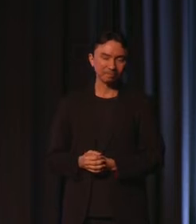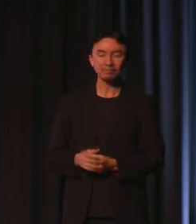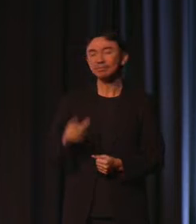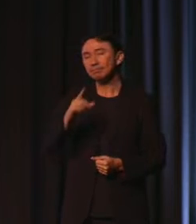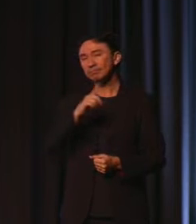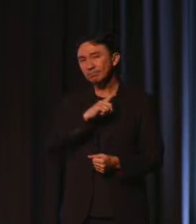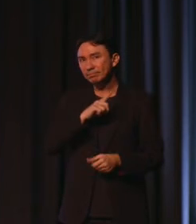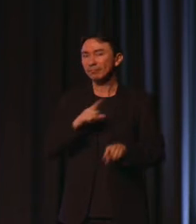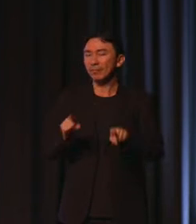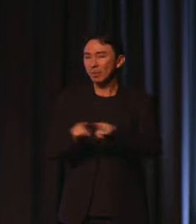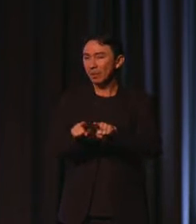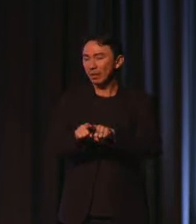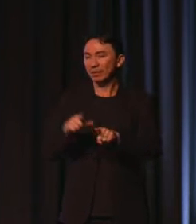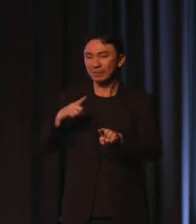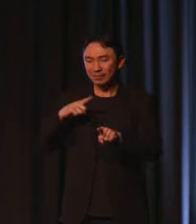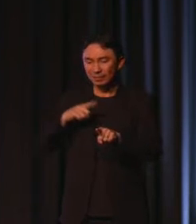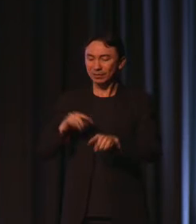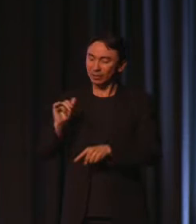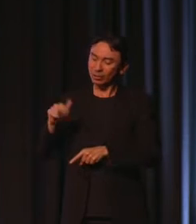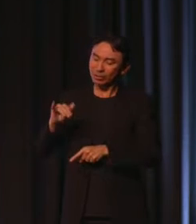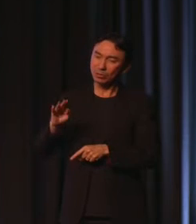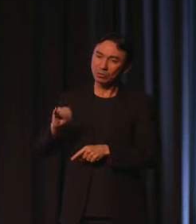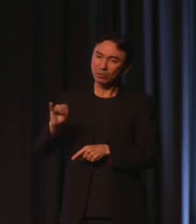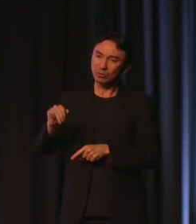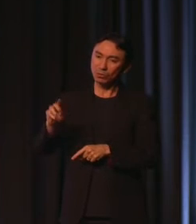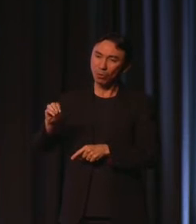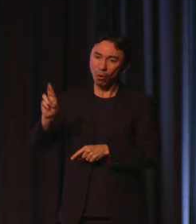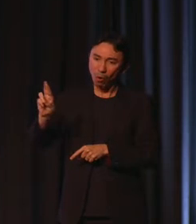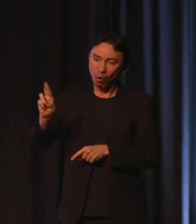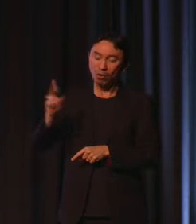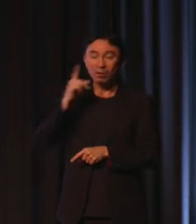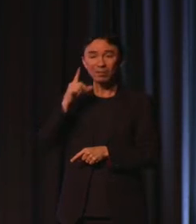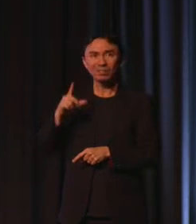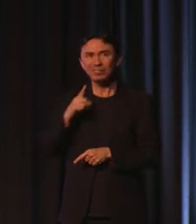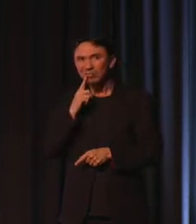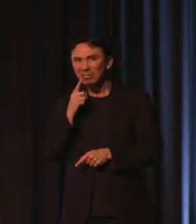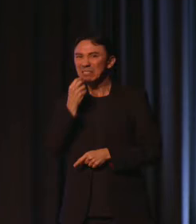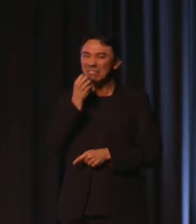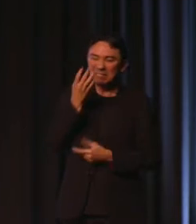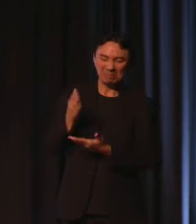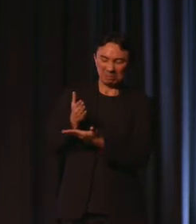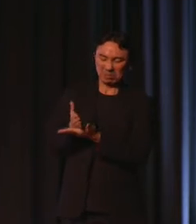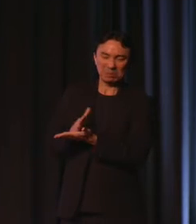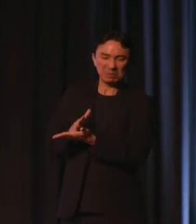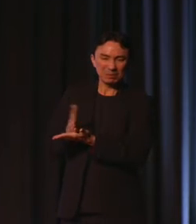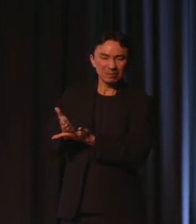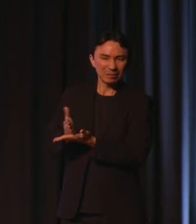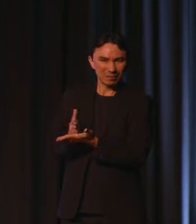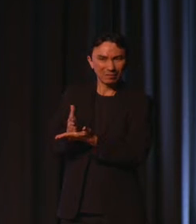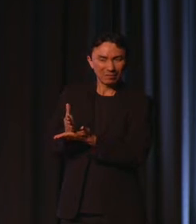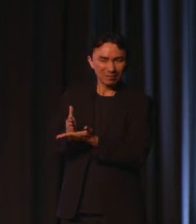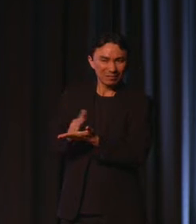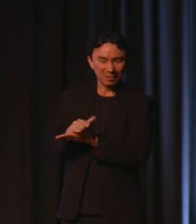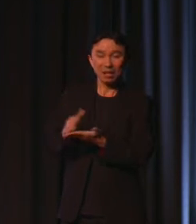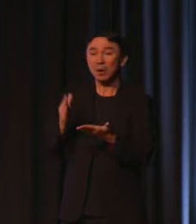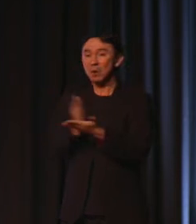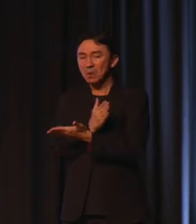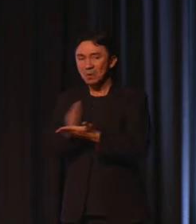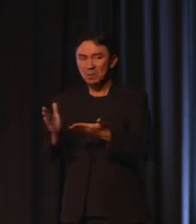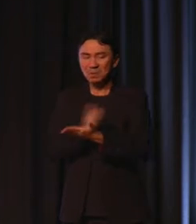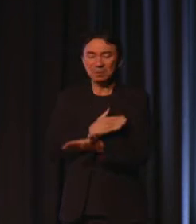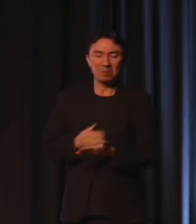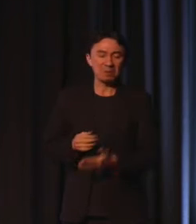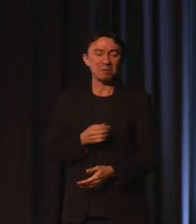inibidor, né, a gente vê que essa satisfação ela fica parecida, mas ela aumenta muito a insatisfação. Basicamente, aqueles que são indiferentes